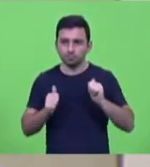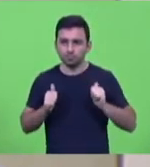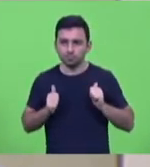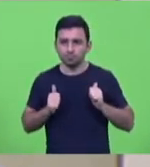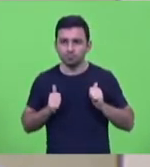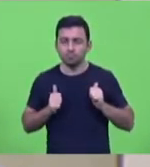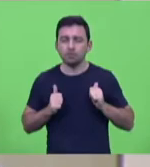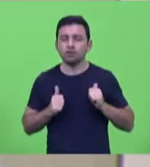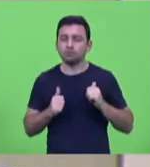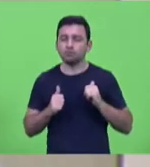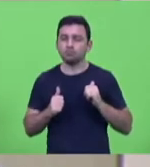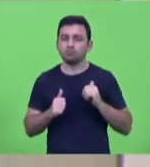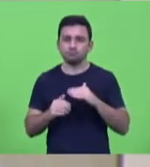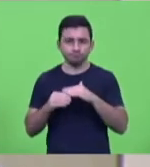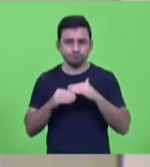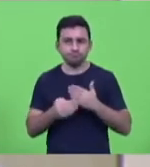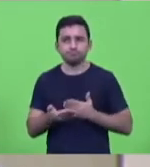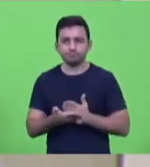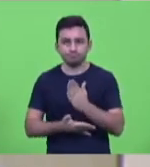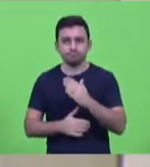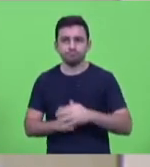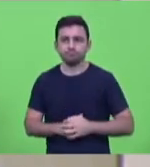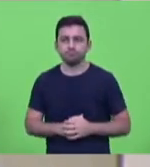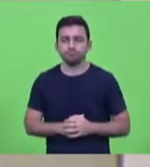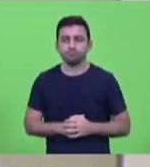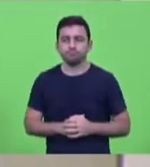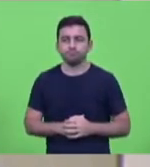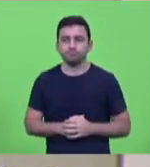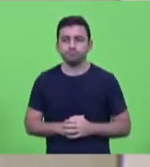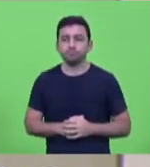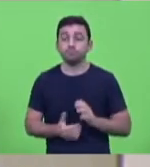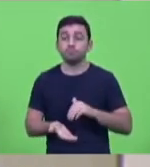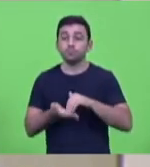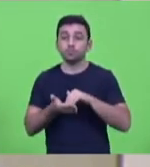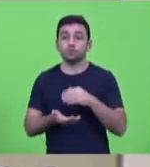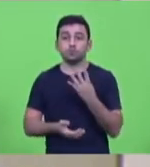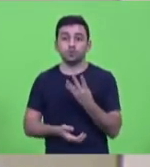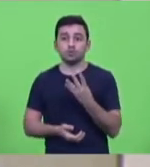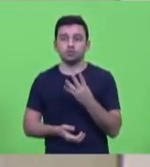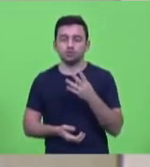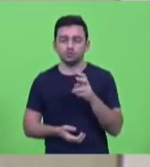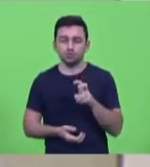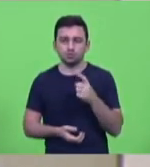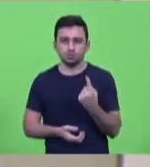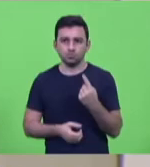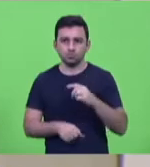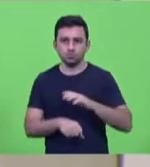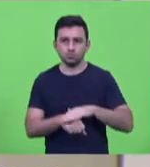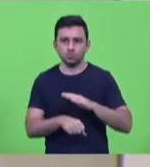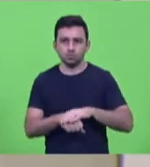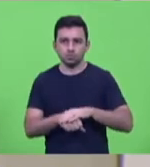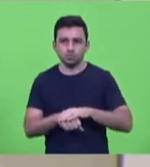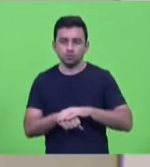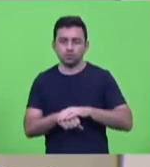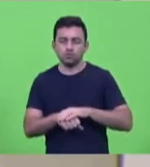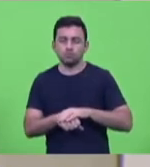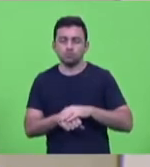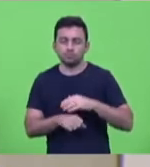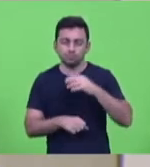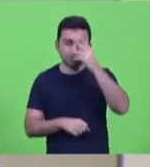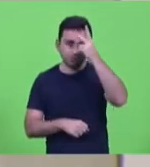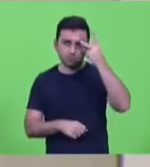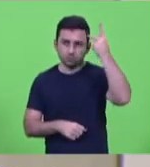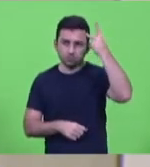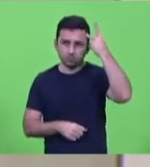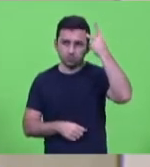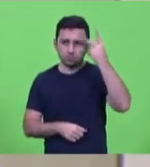encontram. Aprovado por unanimidade. Moção 451, autoria deputada Paulinha, apelando ao presidente da